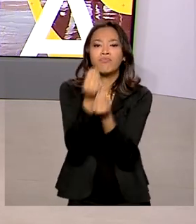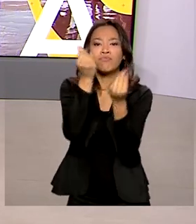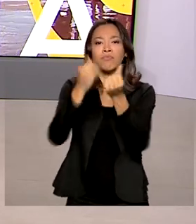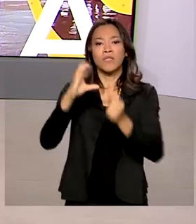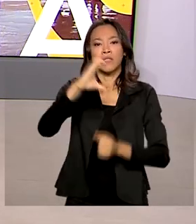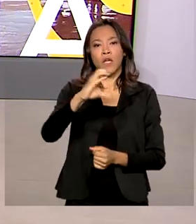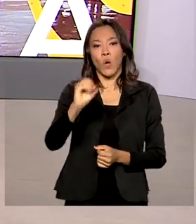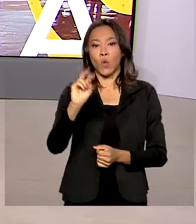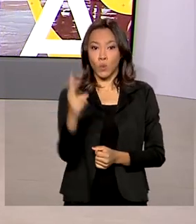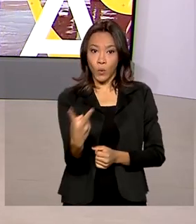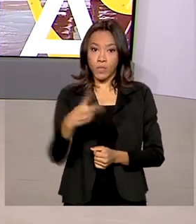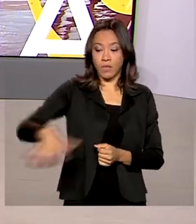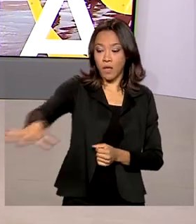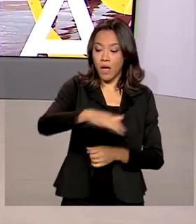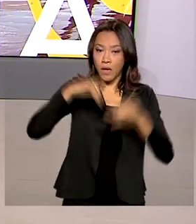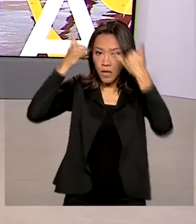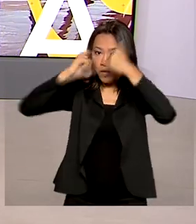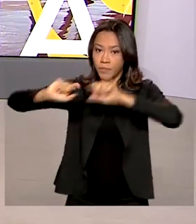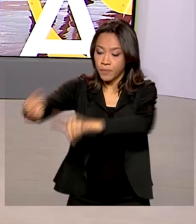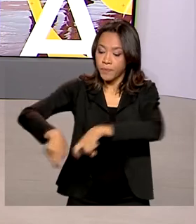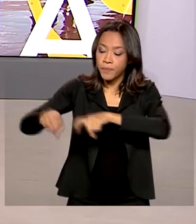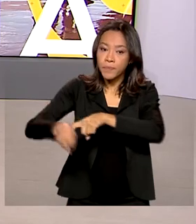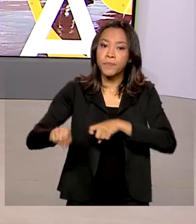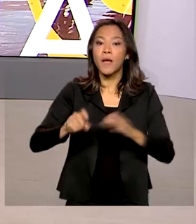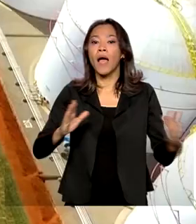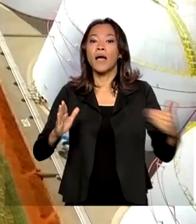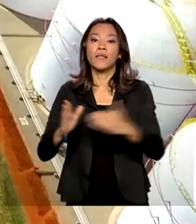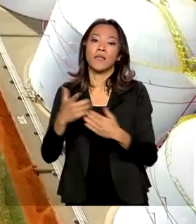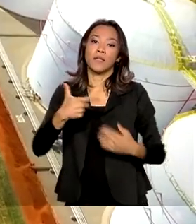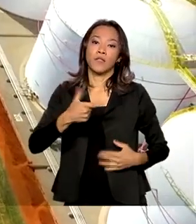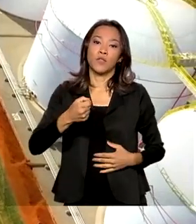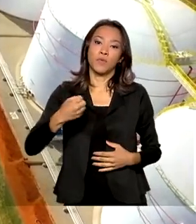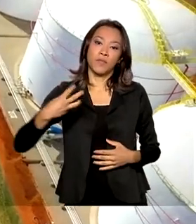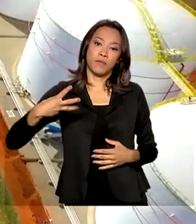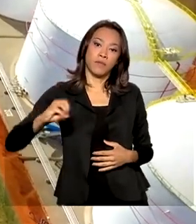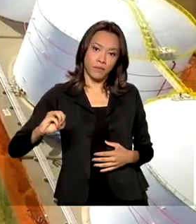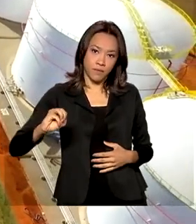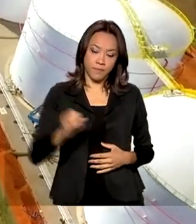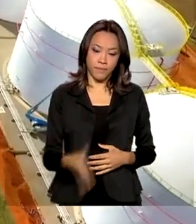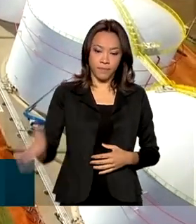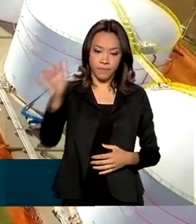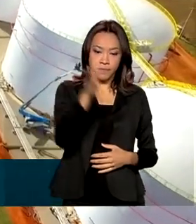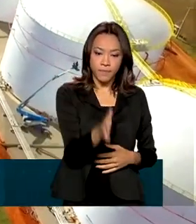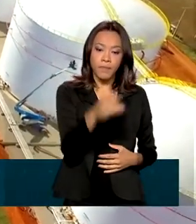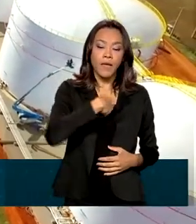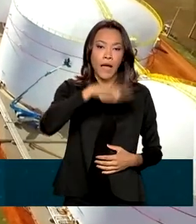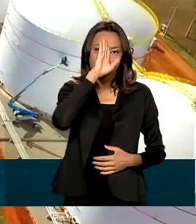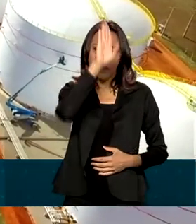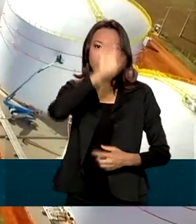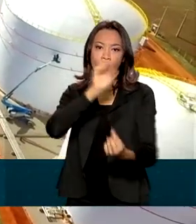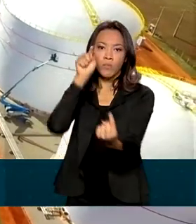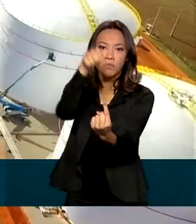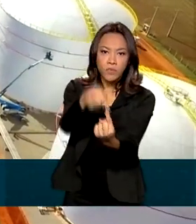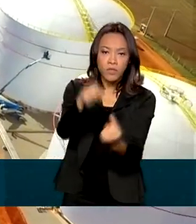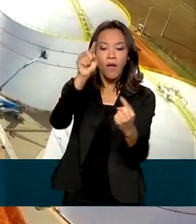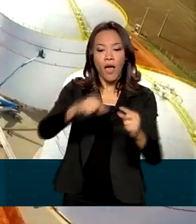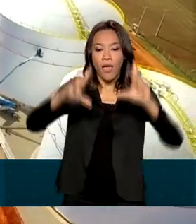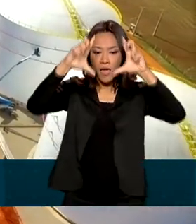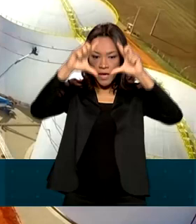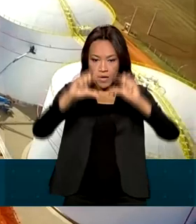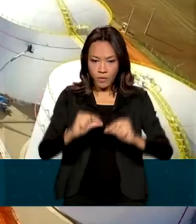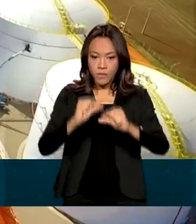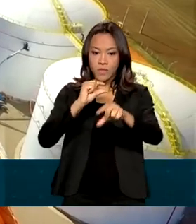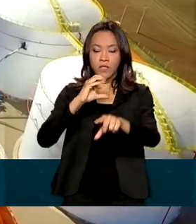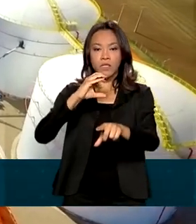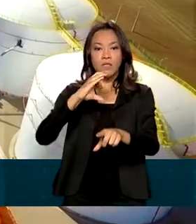brasileira nesta década até 2030. A principal meta é reduzir a emissão de